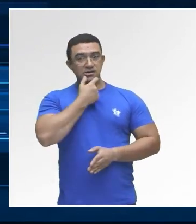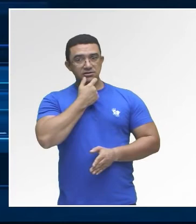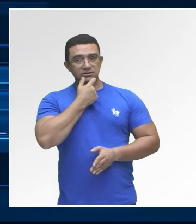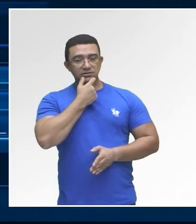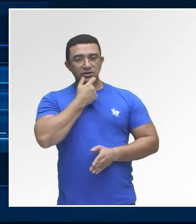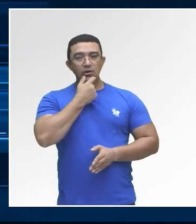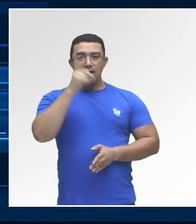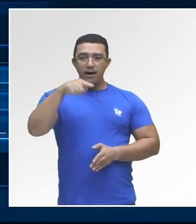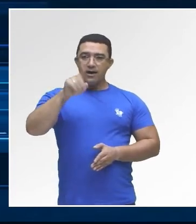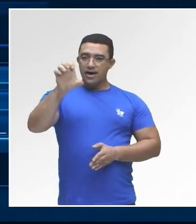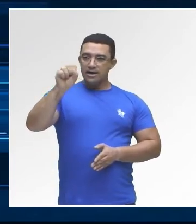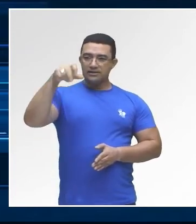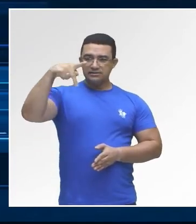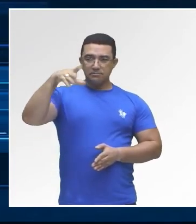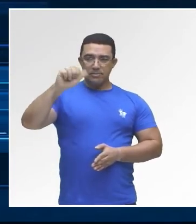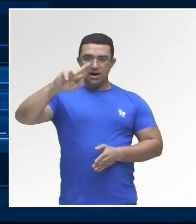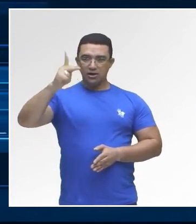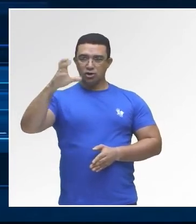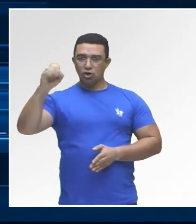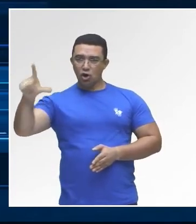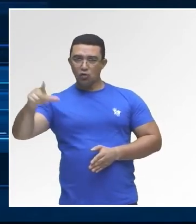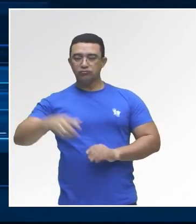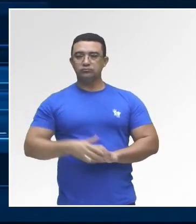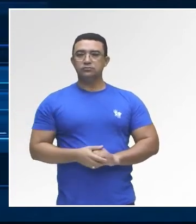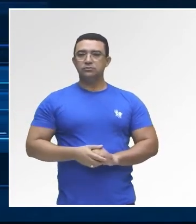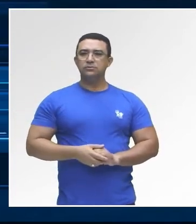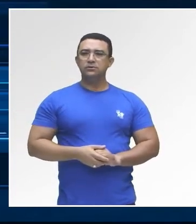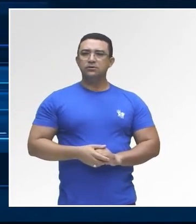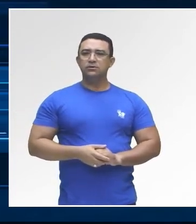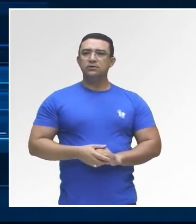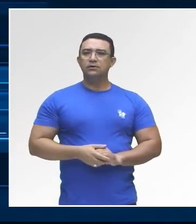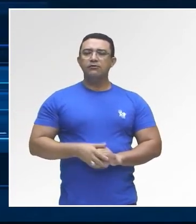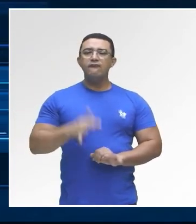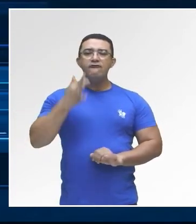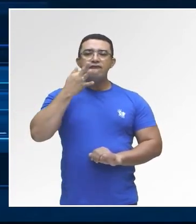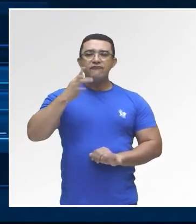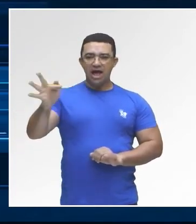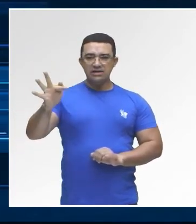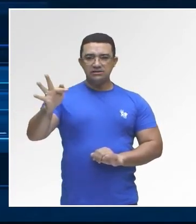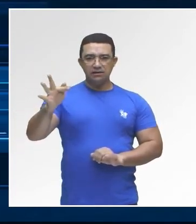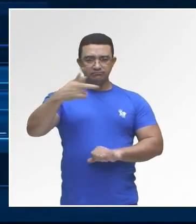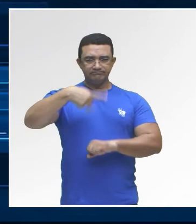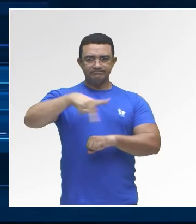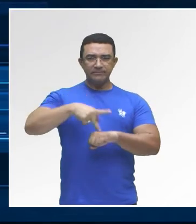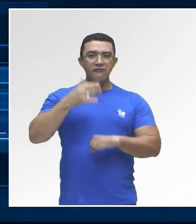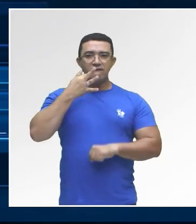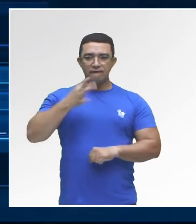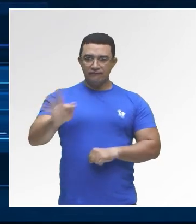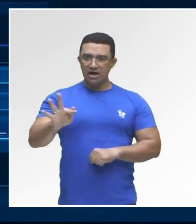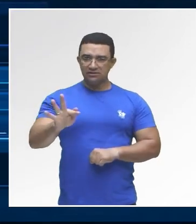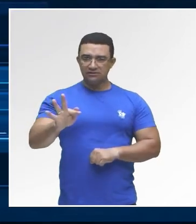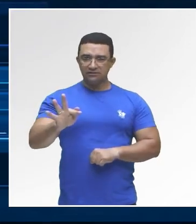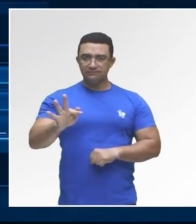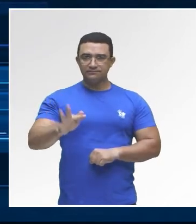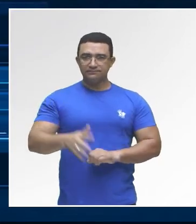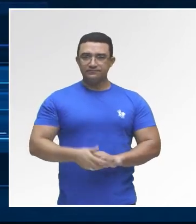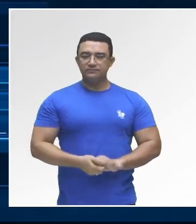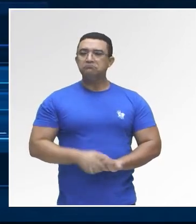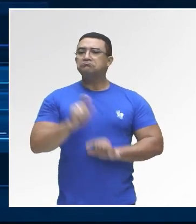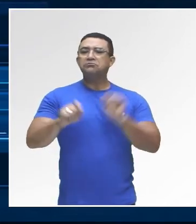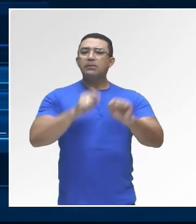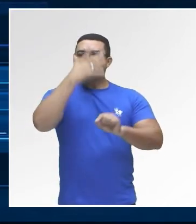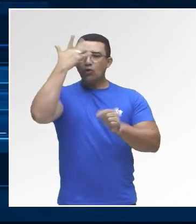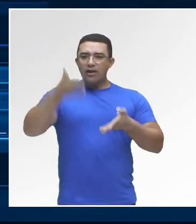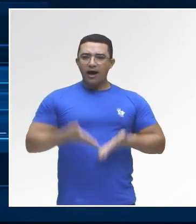Spanish. O próximo país, France, é a França, France. Quem nasce